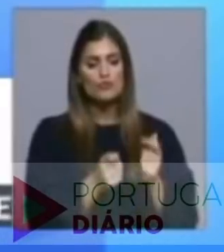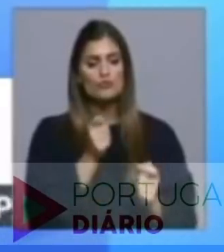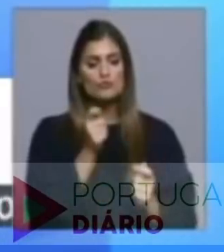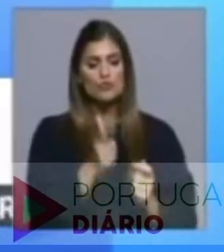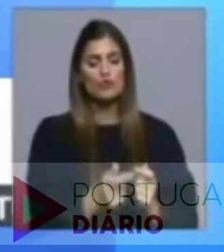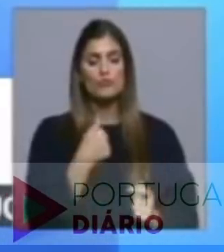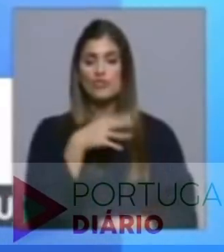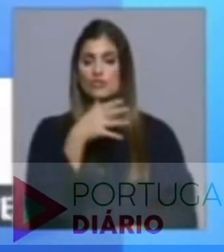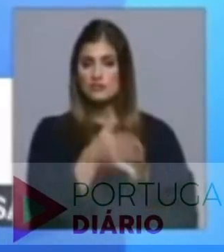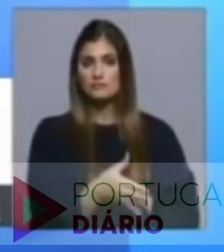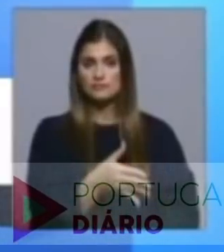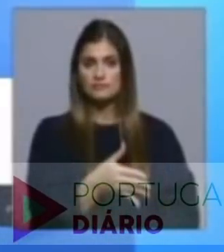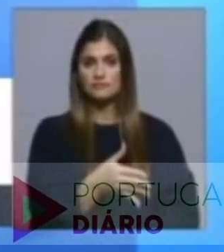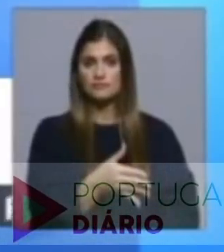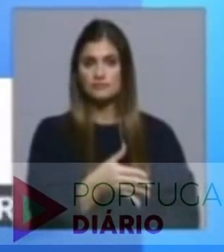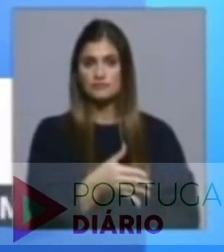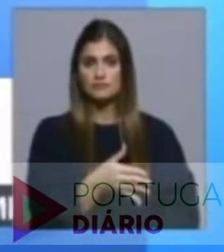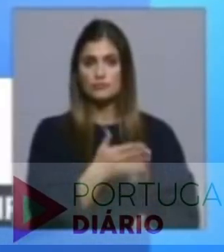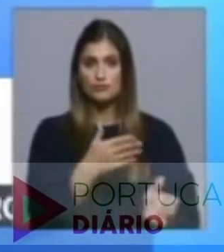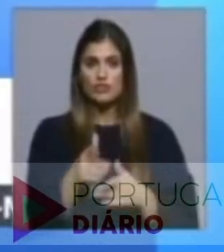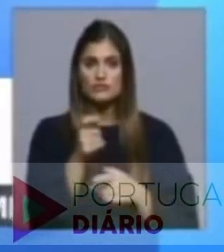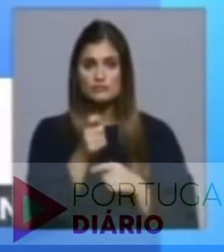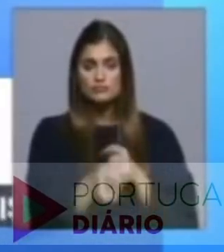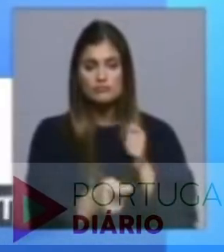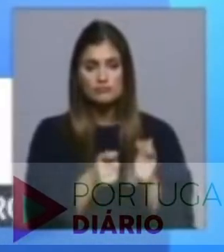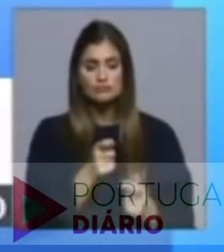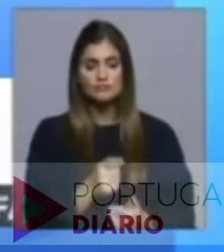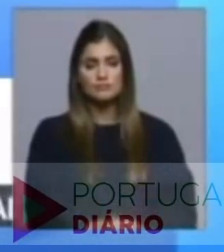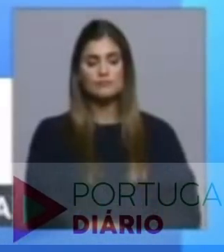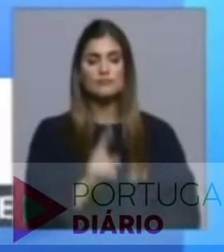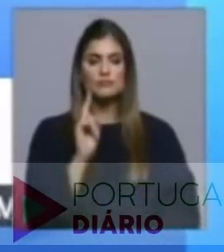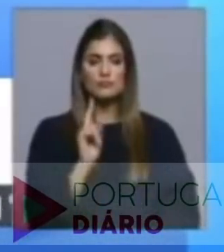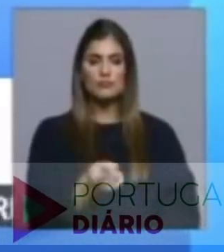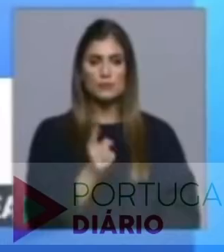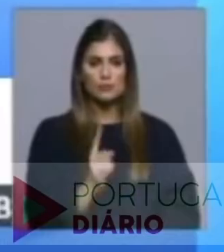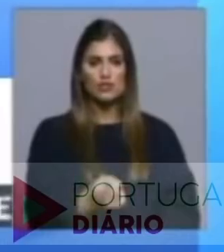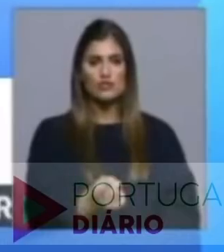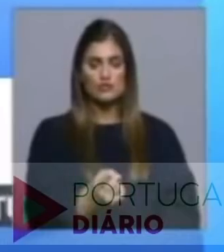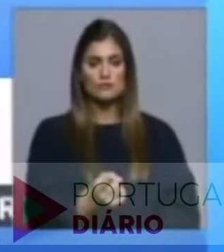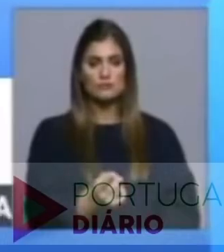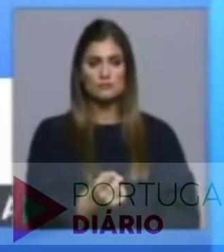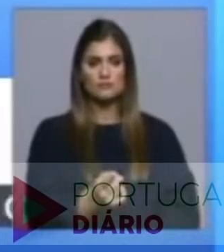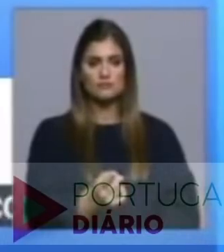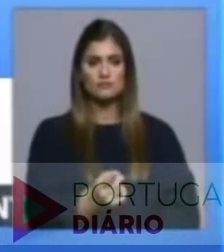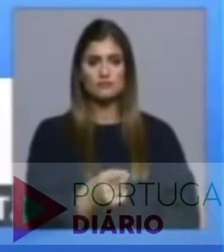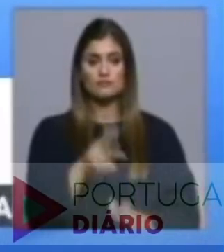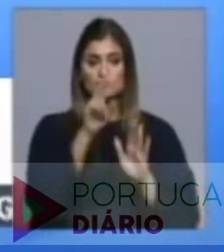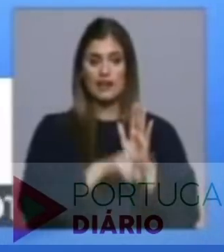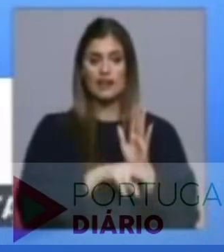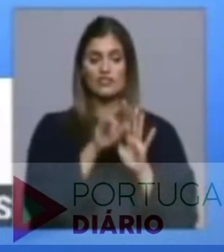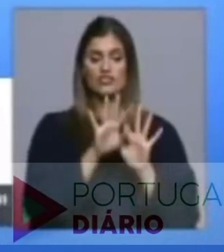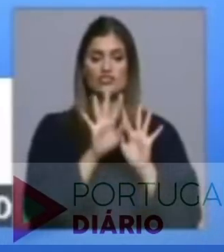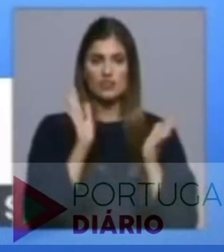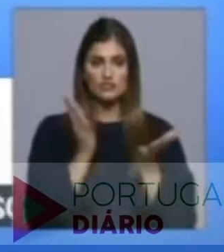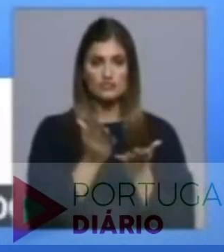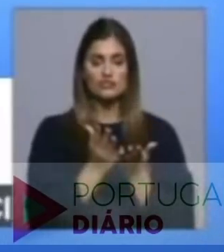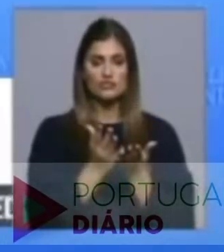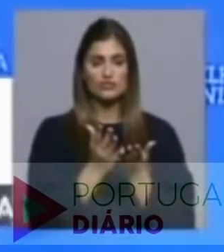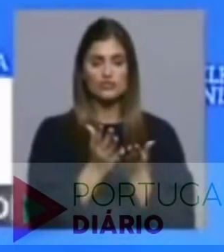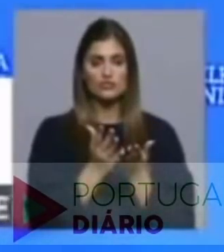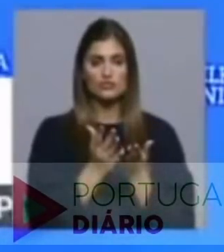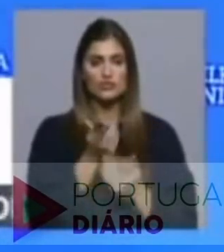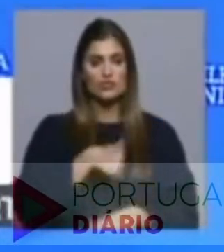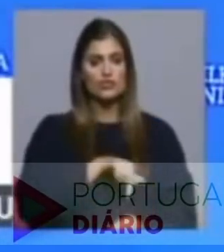como eu disse, a conta-gotas. Por isso, regras gerais que temos